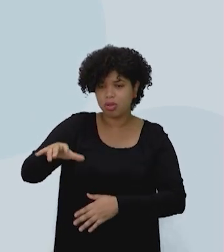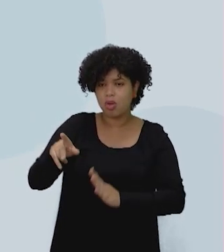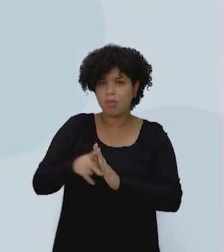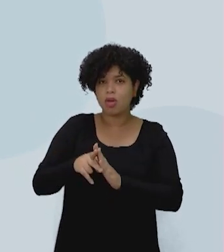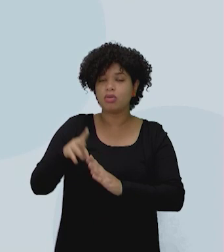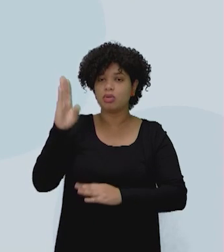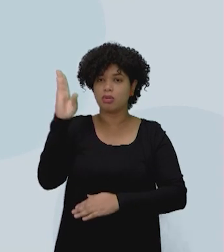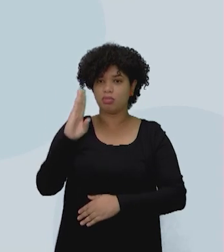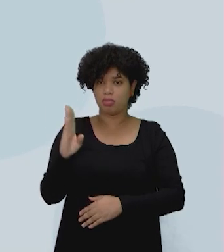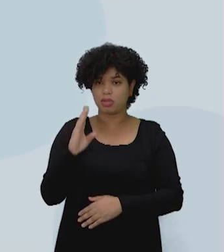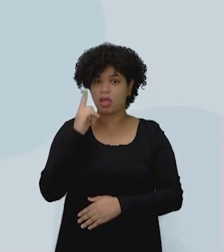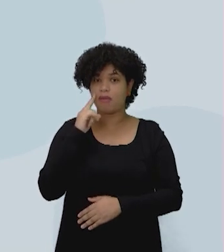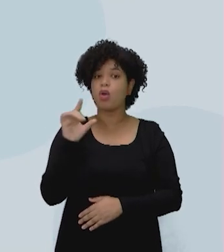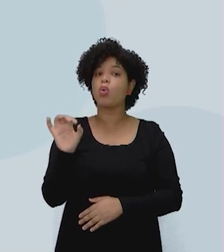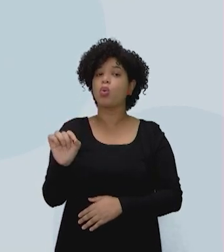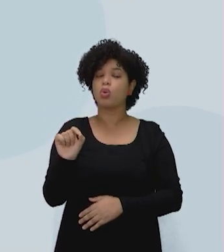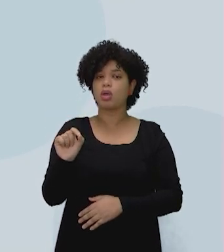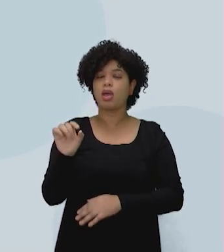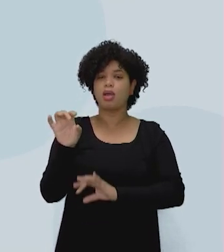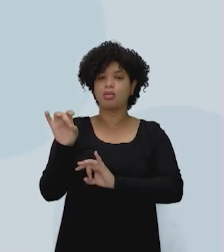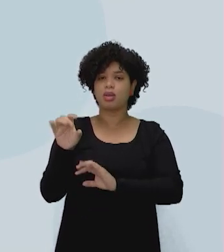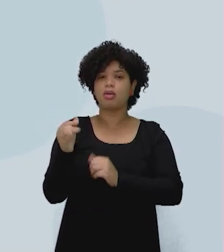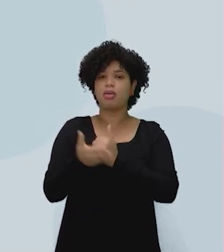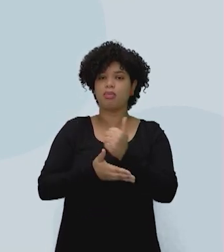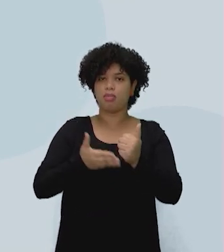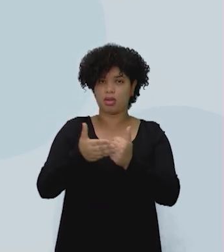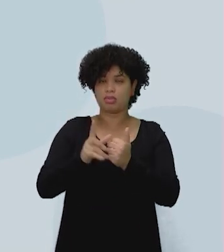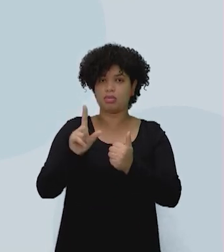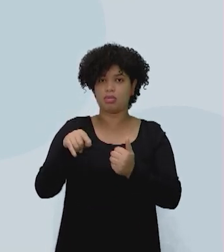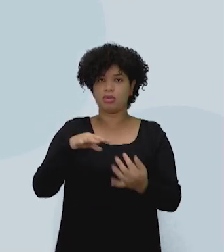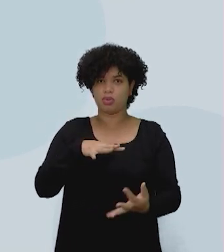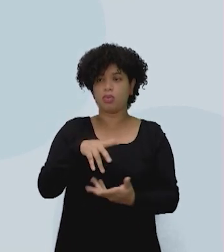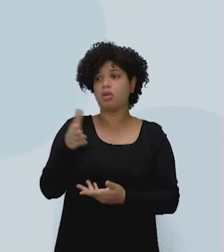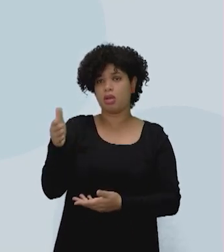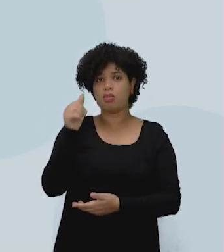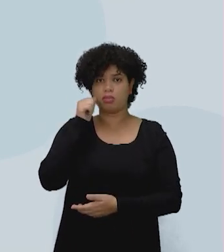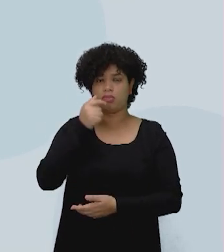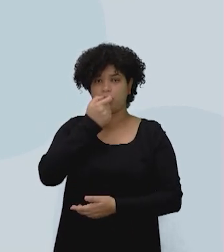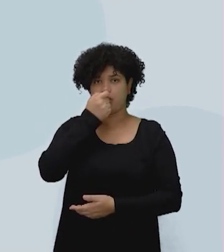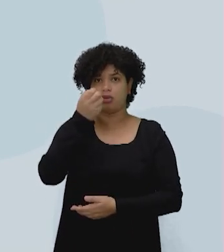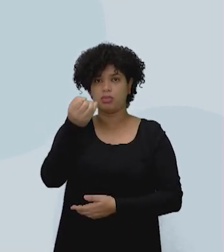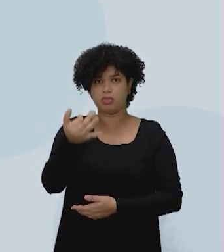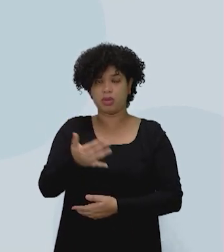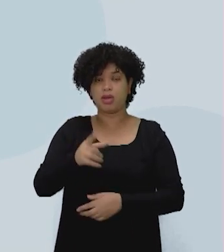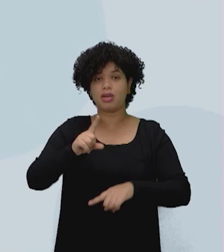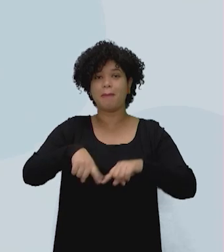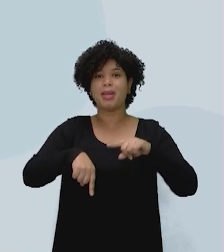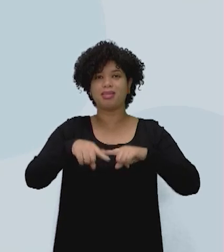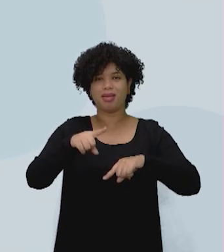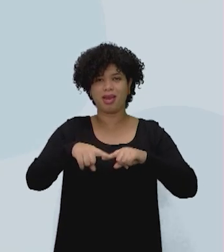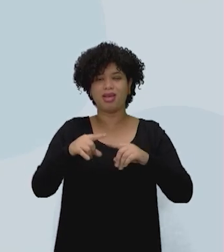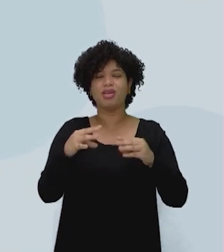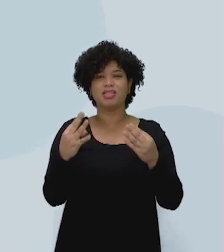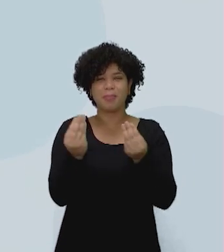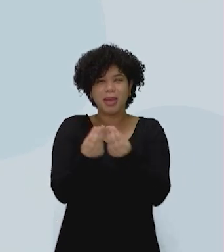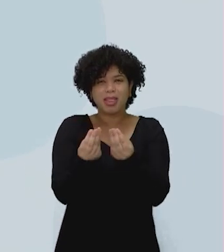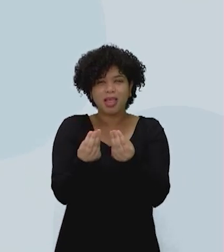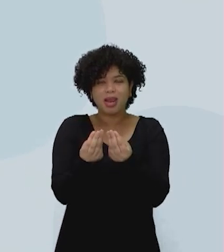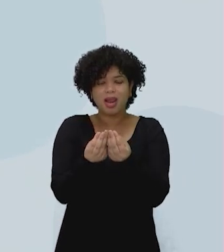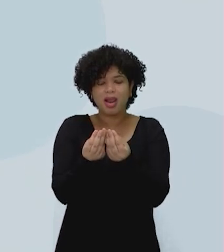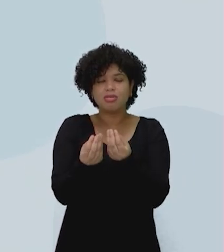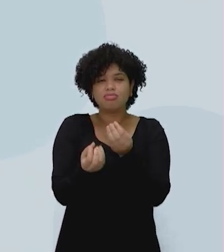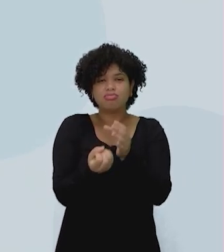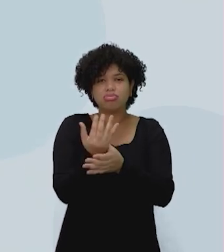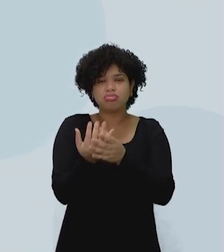pode ser compreendida como a união da humanidade, que a Fabi estava falando, dos materiais produzidos e das ações que neles